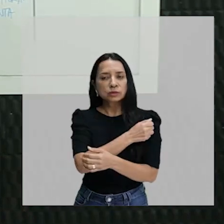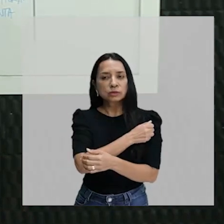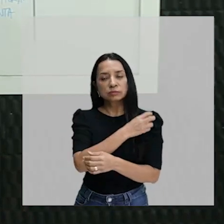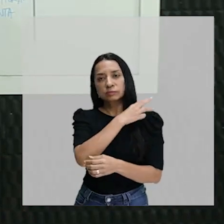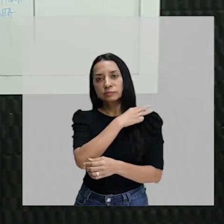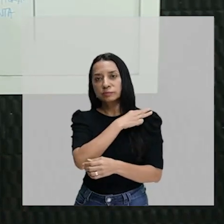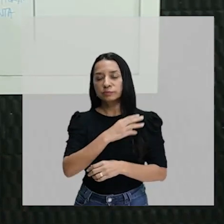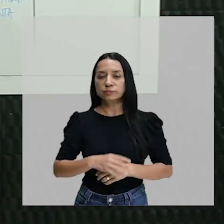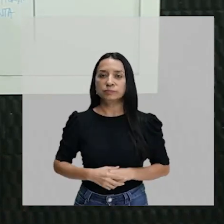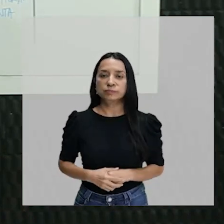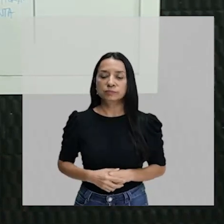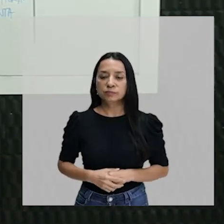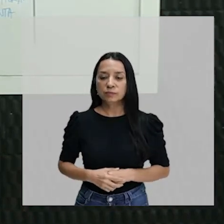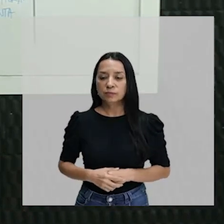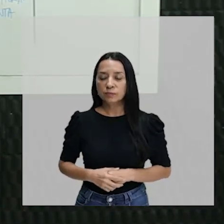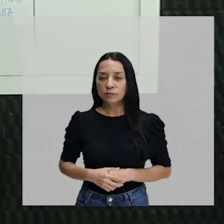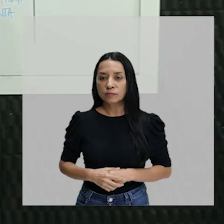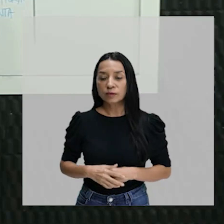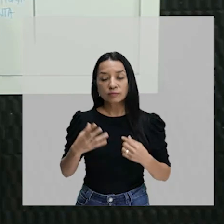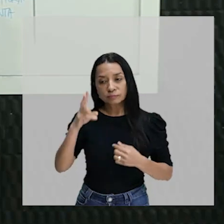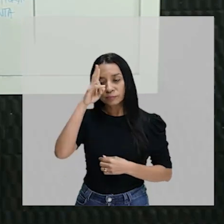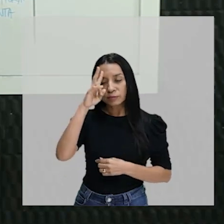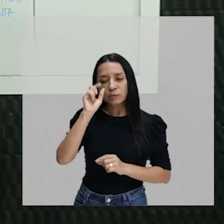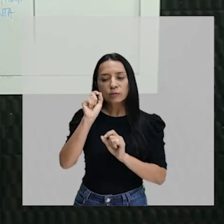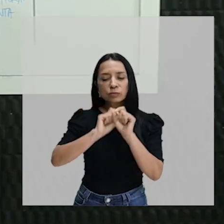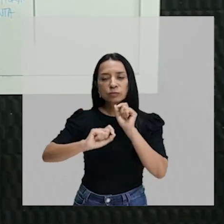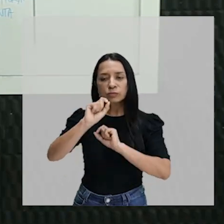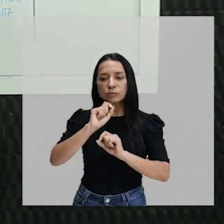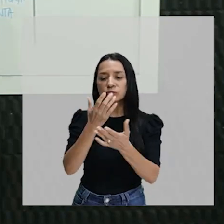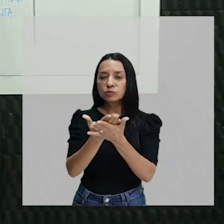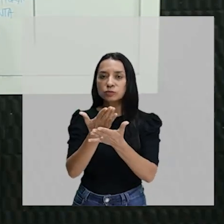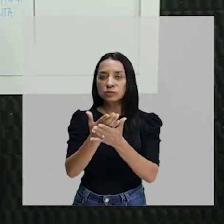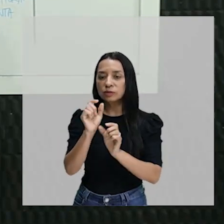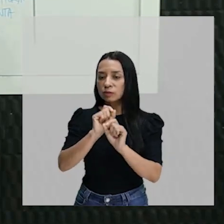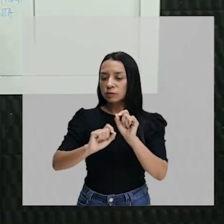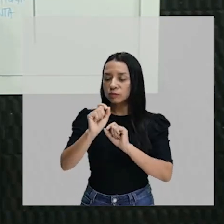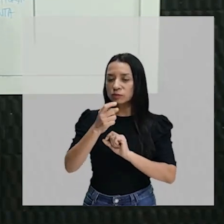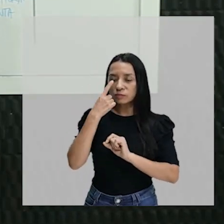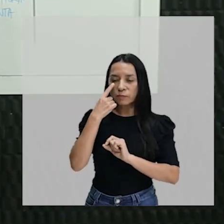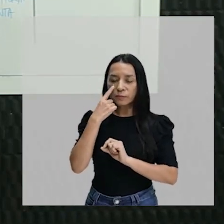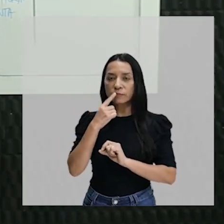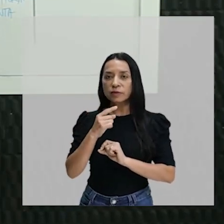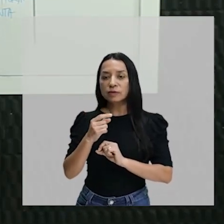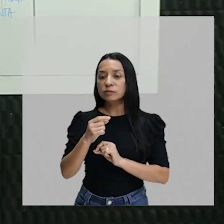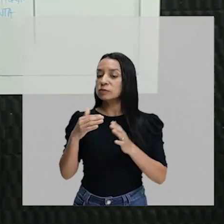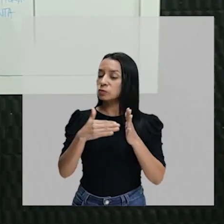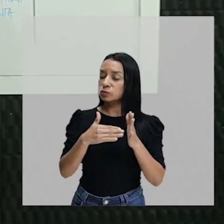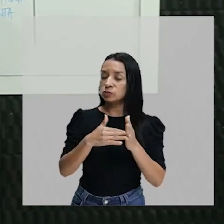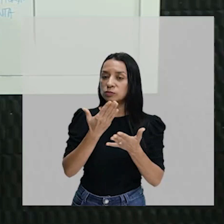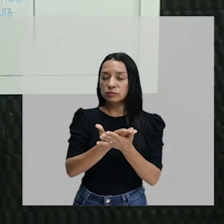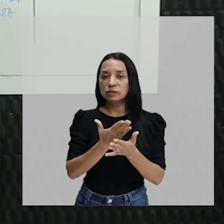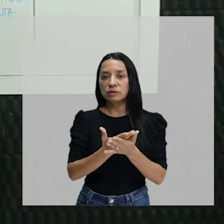do Ensino Médio certo então Lembrando que que nós estamos aqui estudando o que que nós estamos vendo Qual foi as últimas aulas